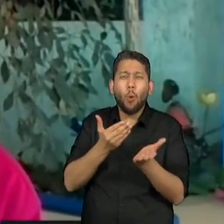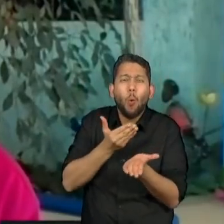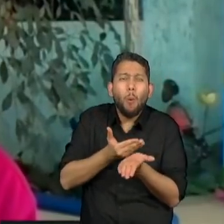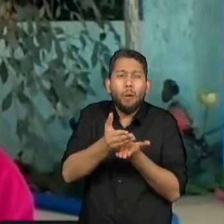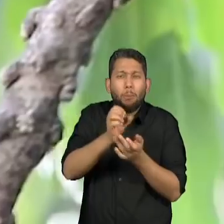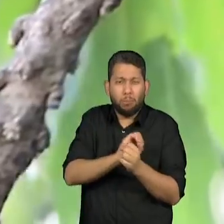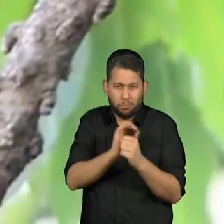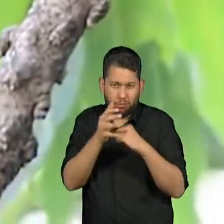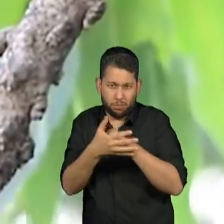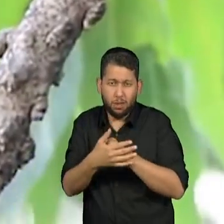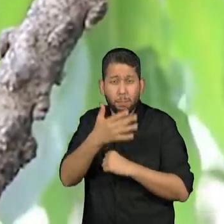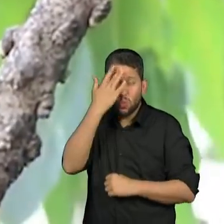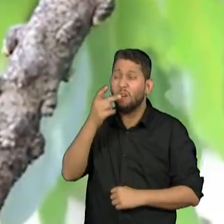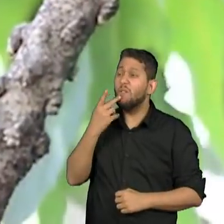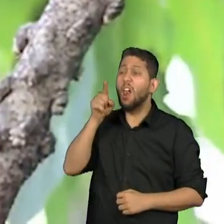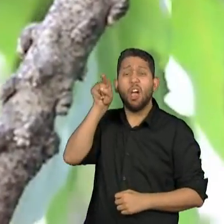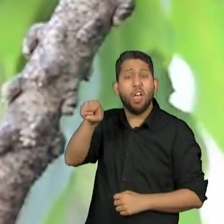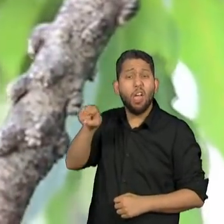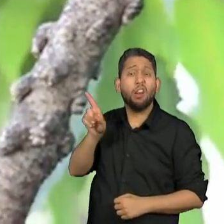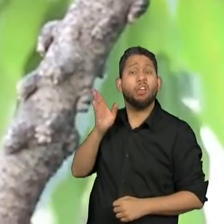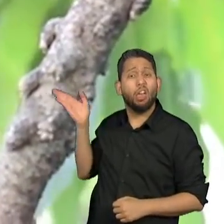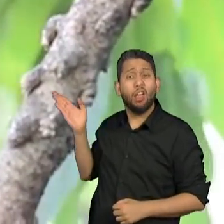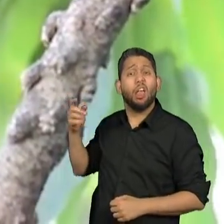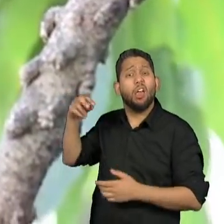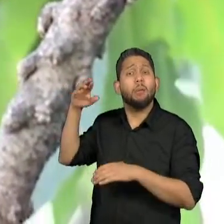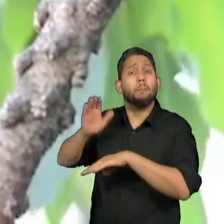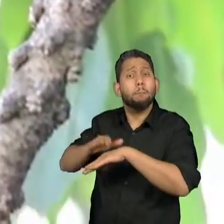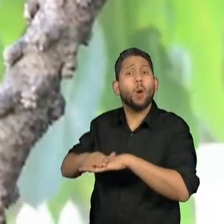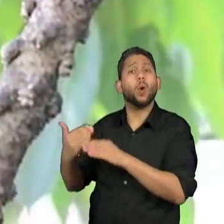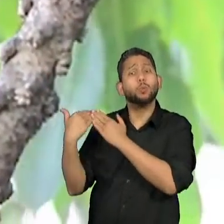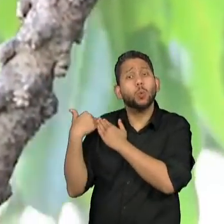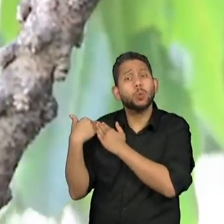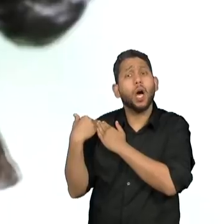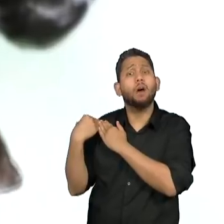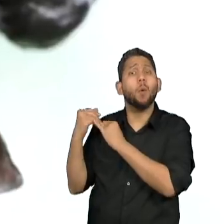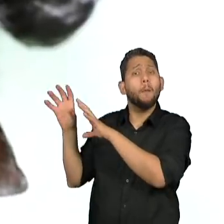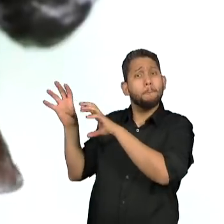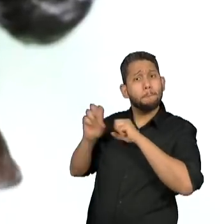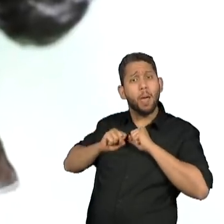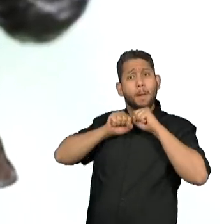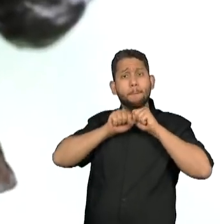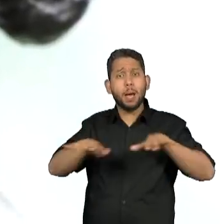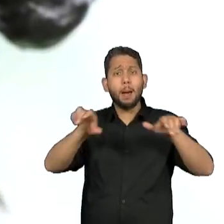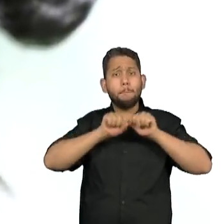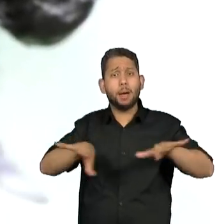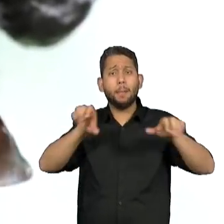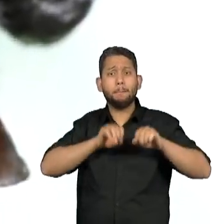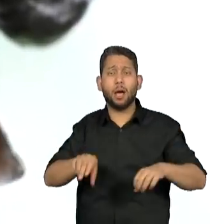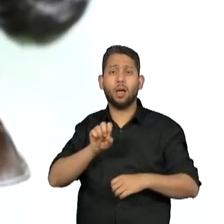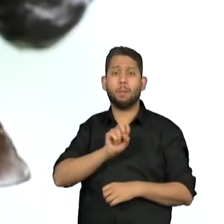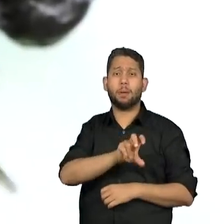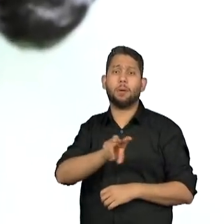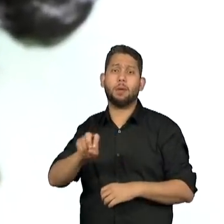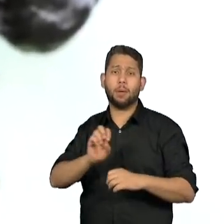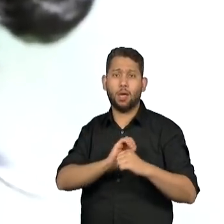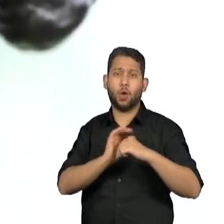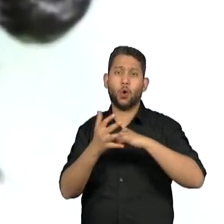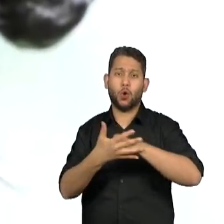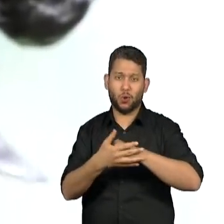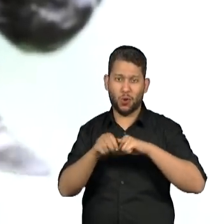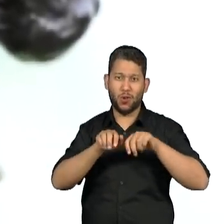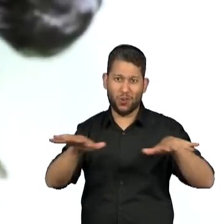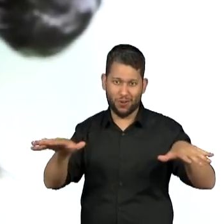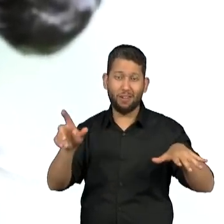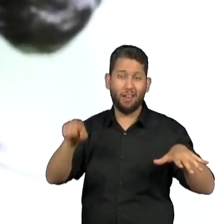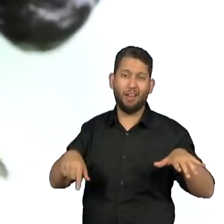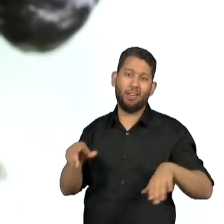até hoje, acusado de a espécie que nos transmitiu o coronavírus, né? Apesar de